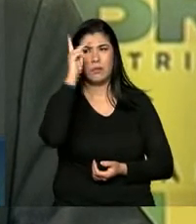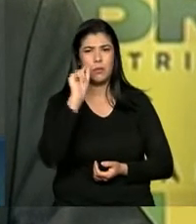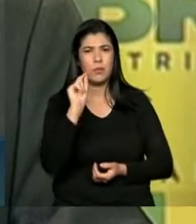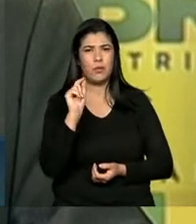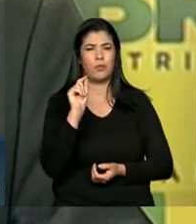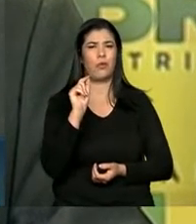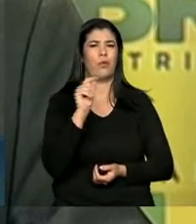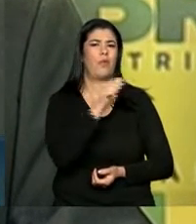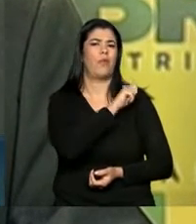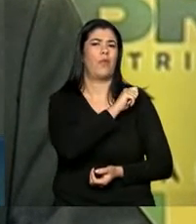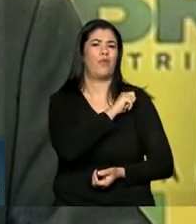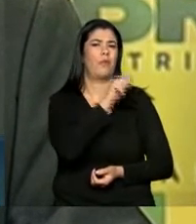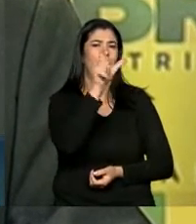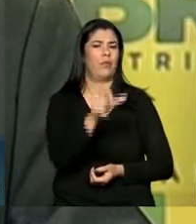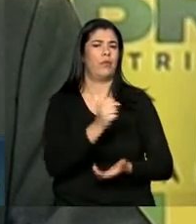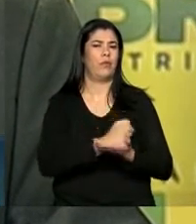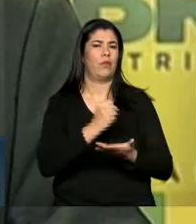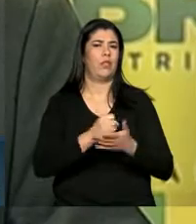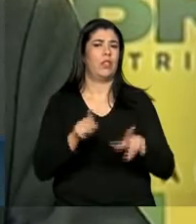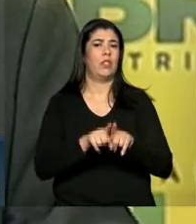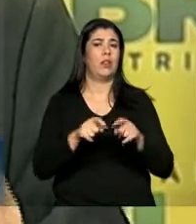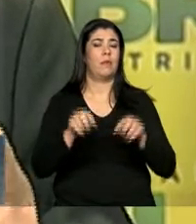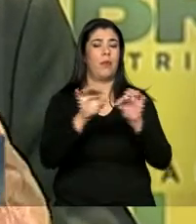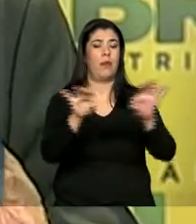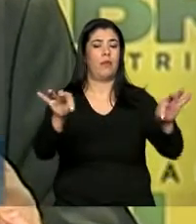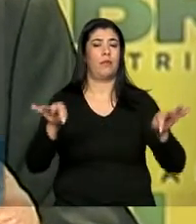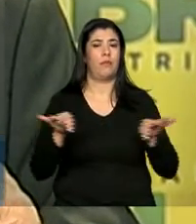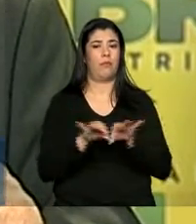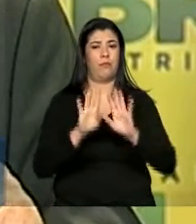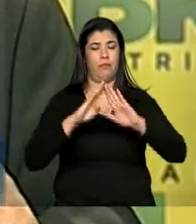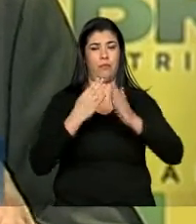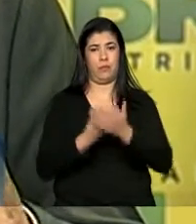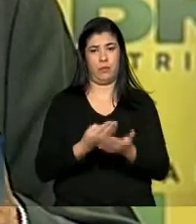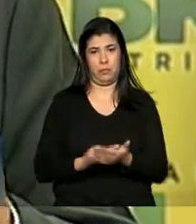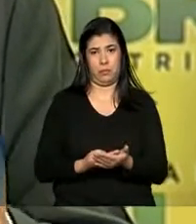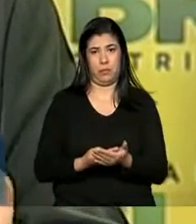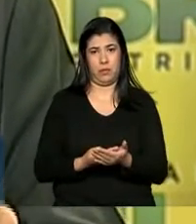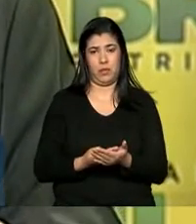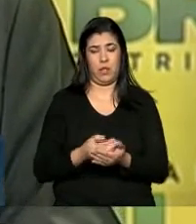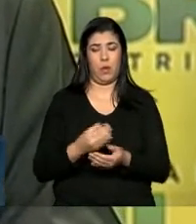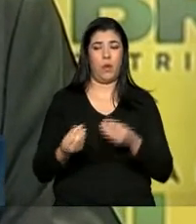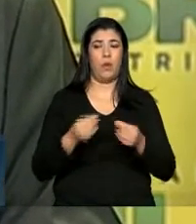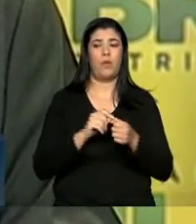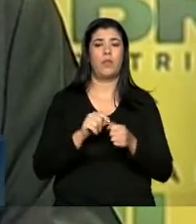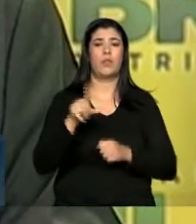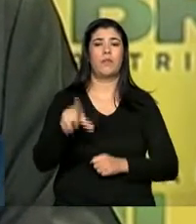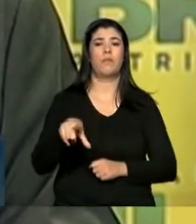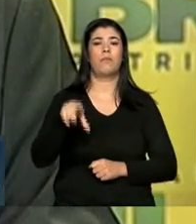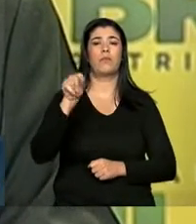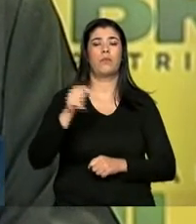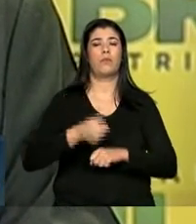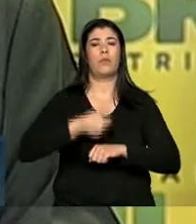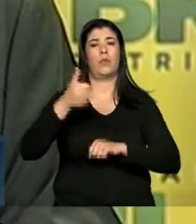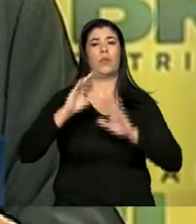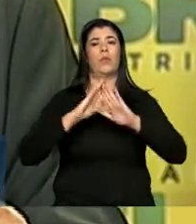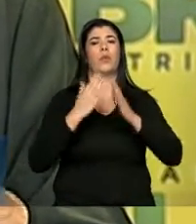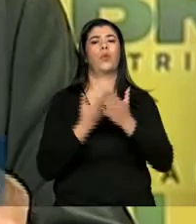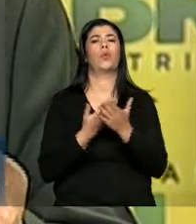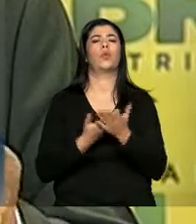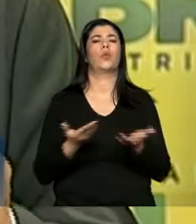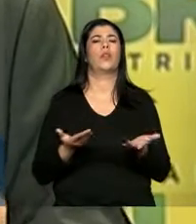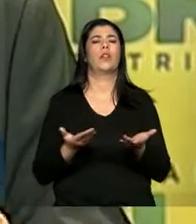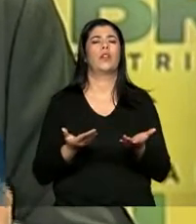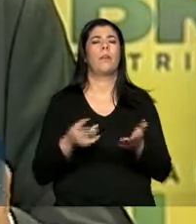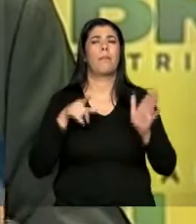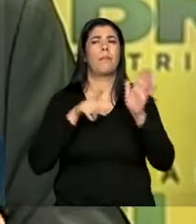isso com detalhe, e, finalmente, o tamanho dela. Ou seja, para olhar a melhor escola, você vai ter que se perguntar